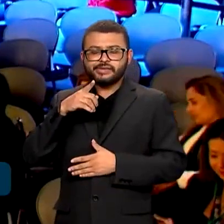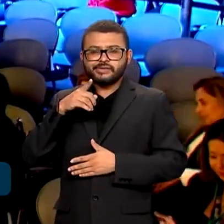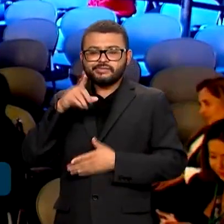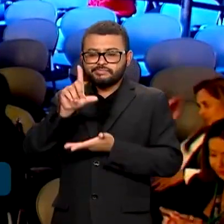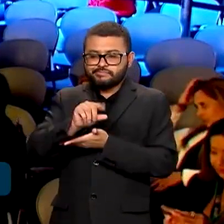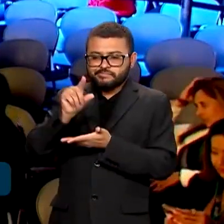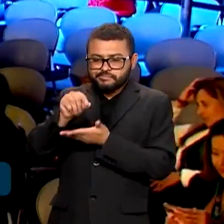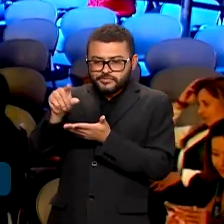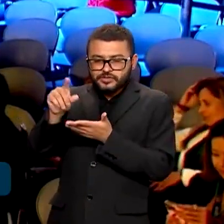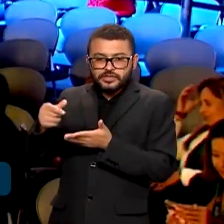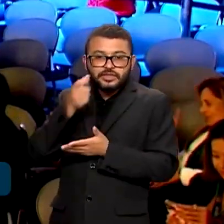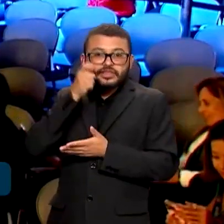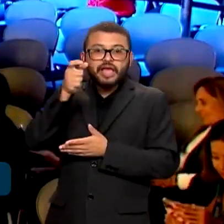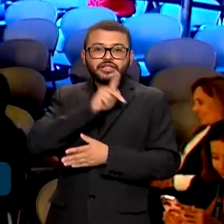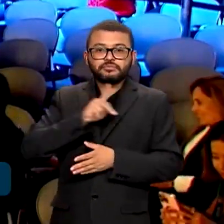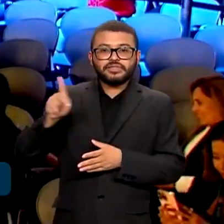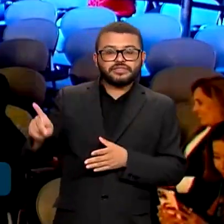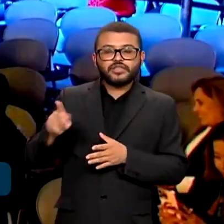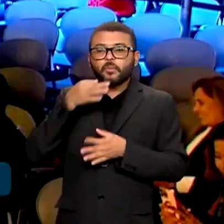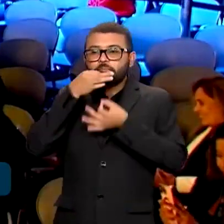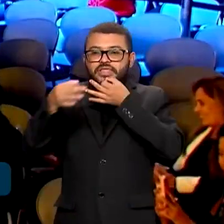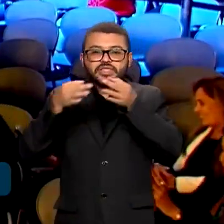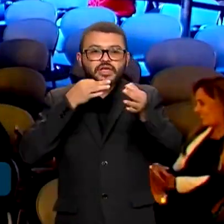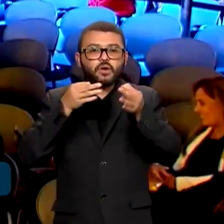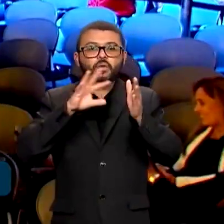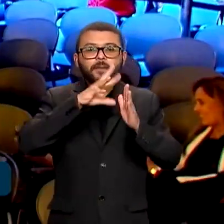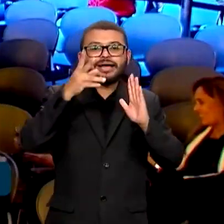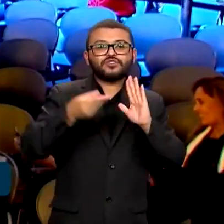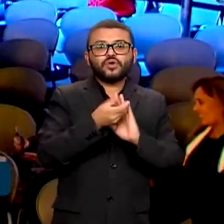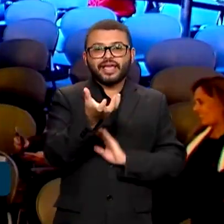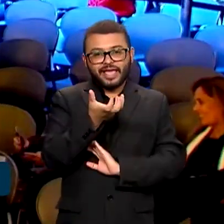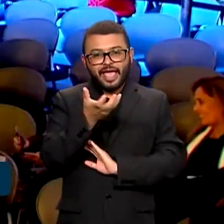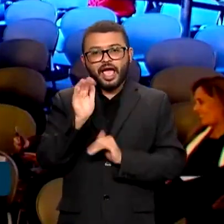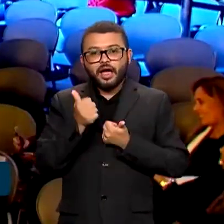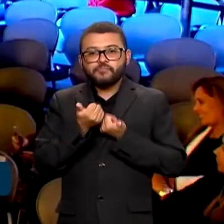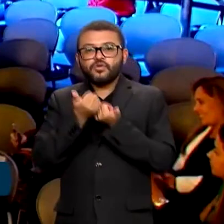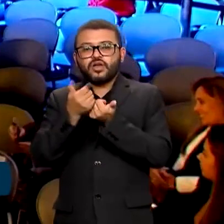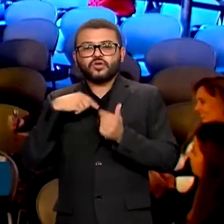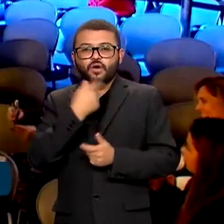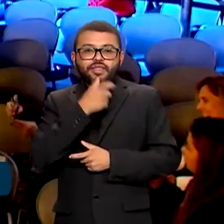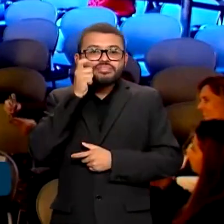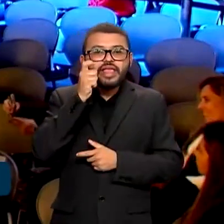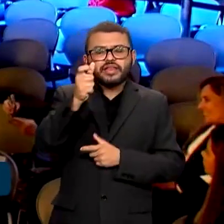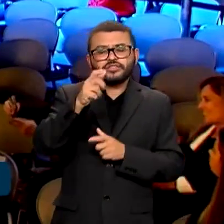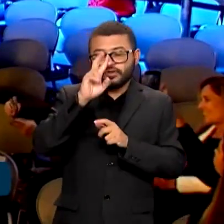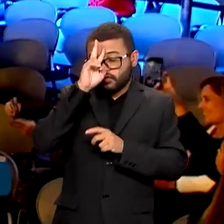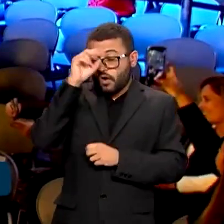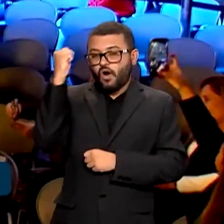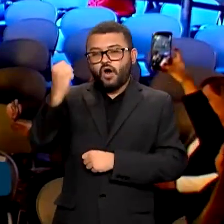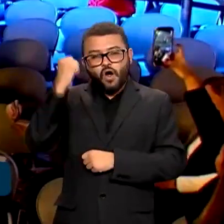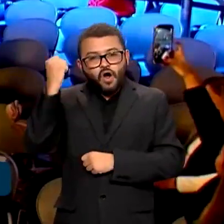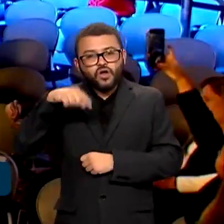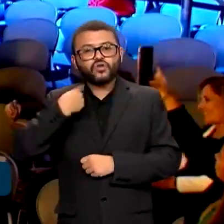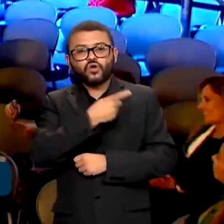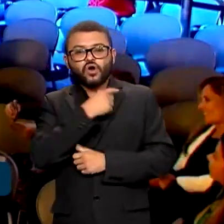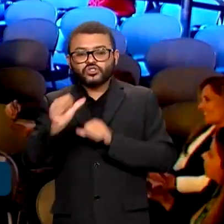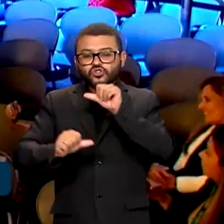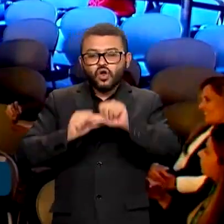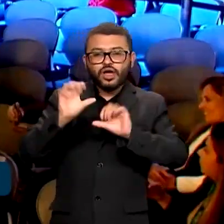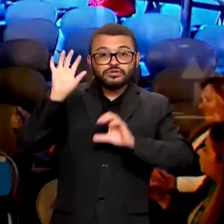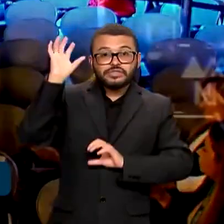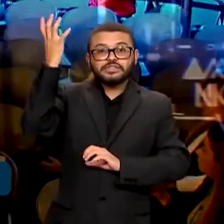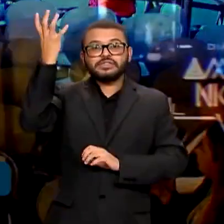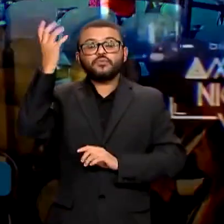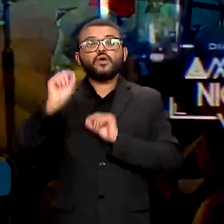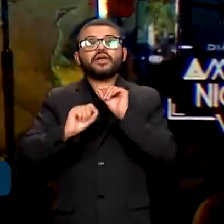de todos os presidentes que detêm a Amazônia. E há uma expectativa muito grande dia em plena mudança